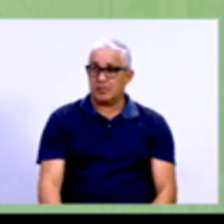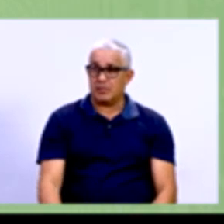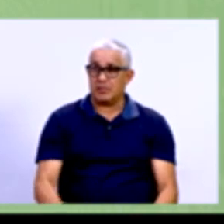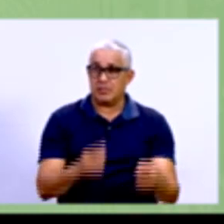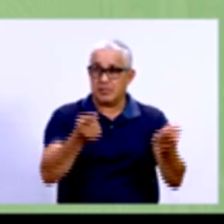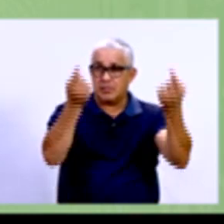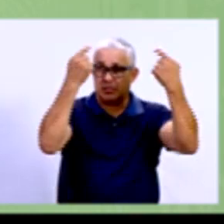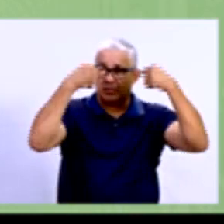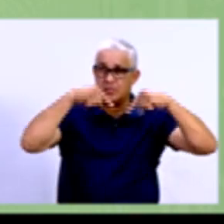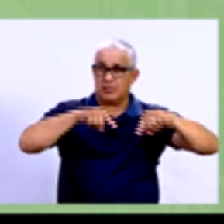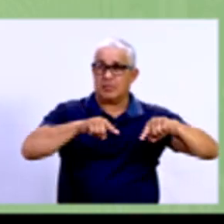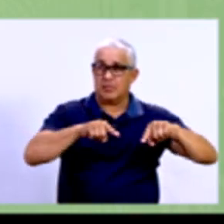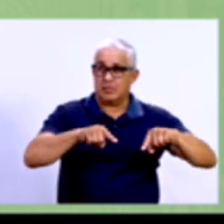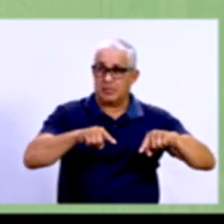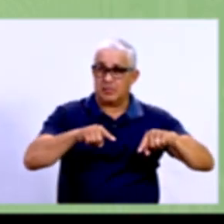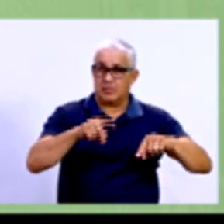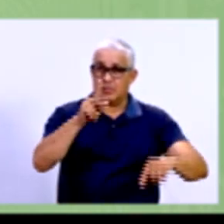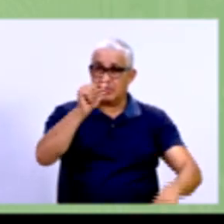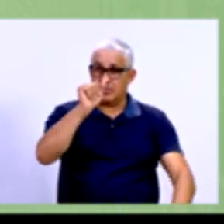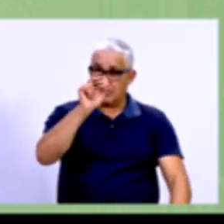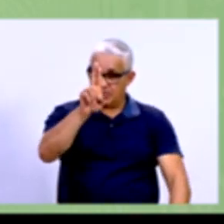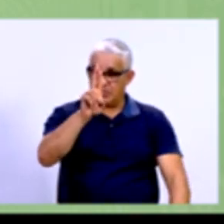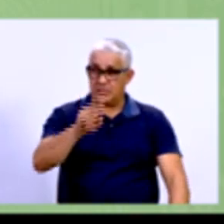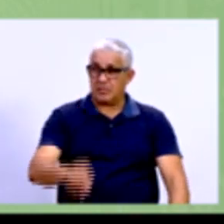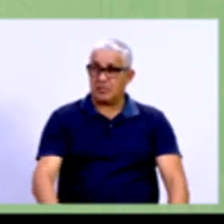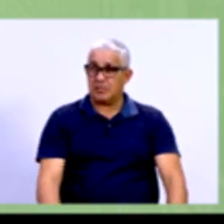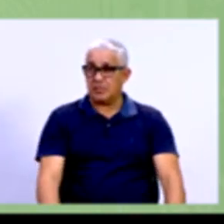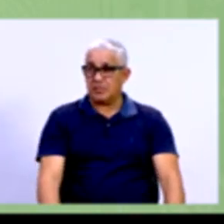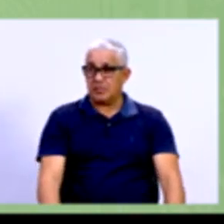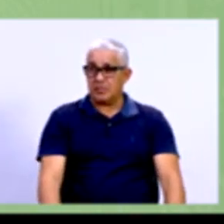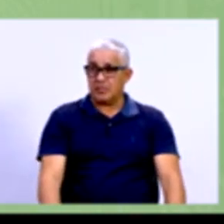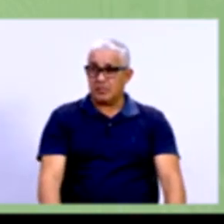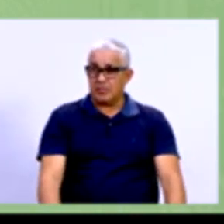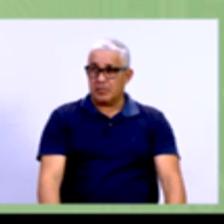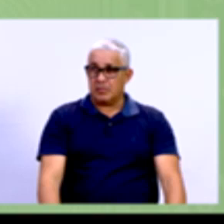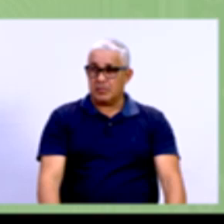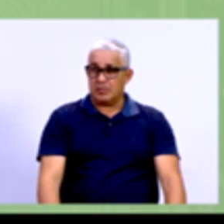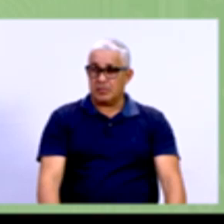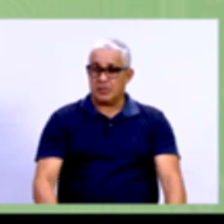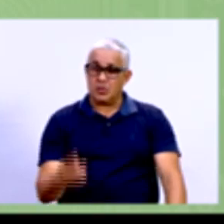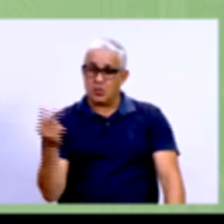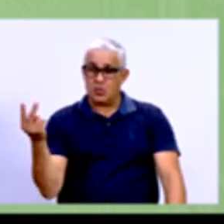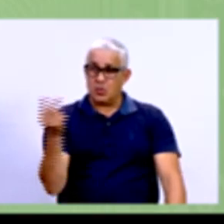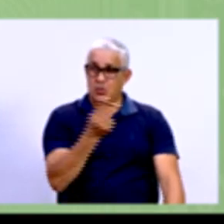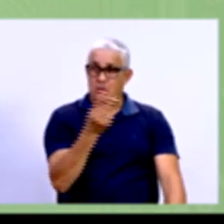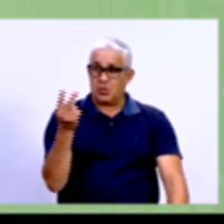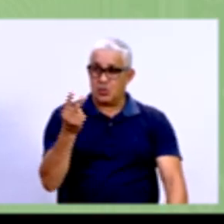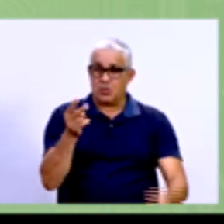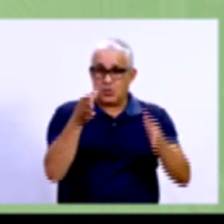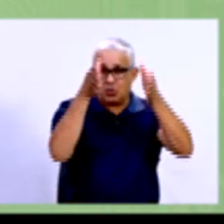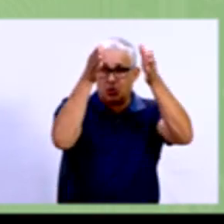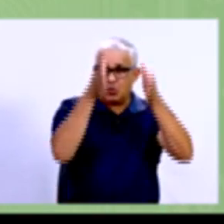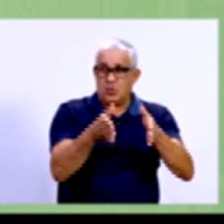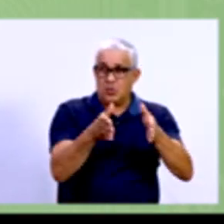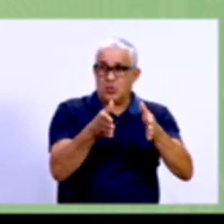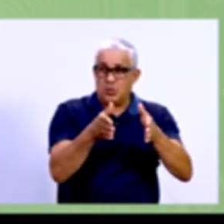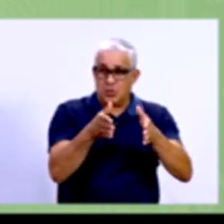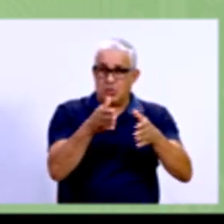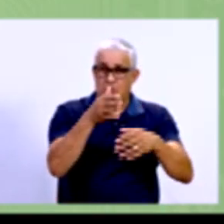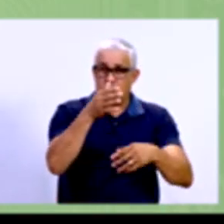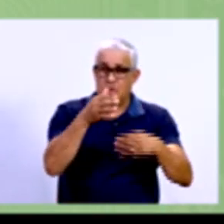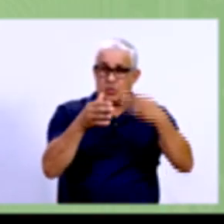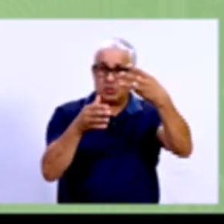caso, que para um número par de observações, a mediana é a média dos dois valores centrais. Vamos ver se vai pegar exatamente isso